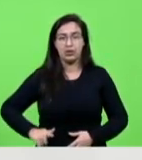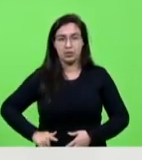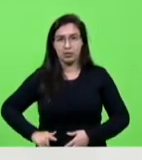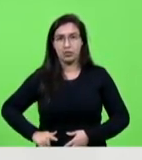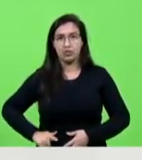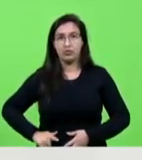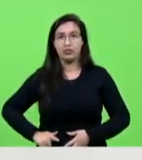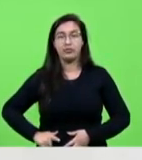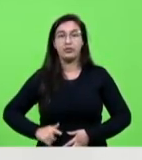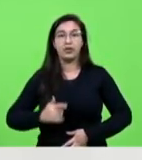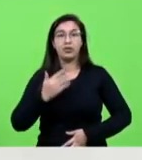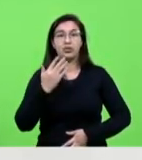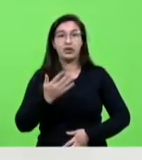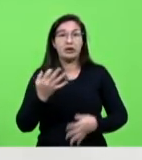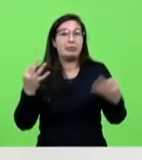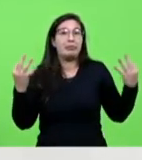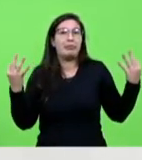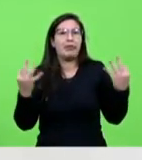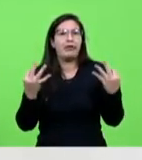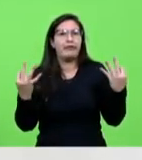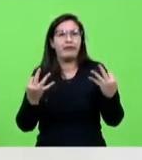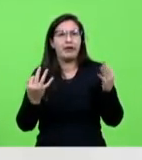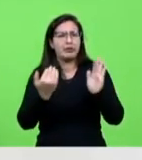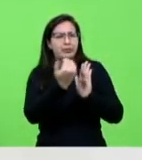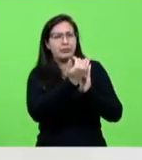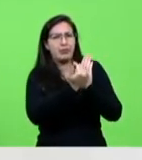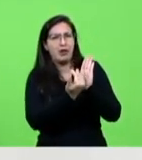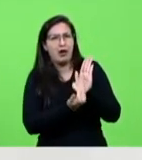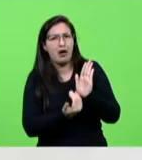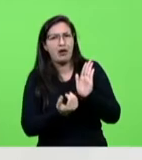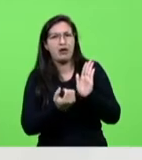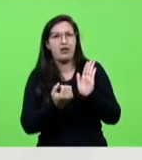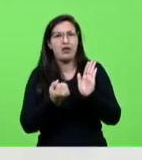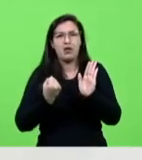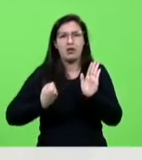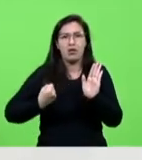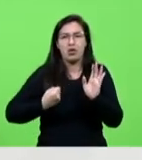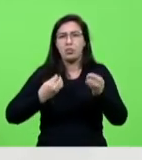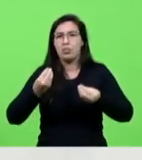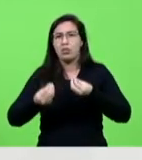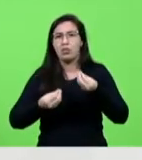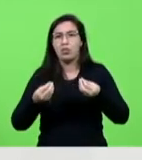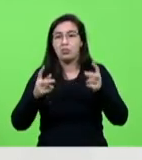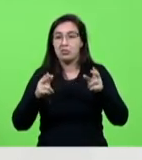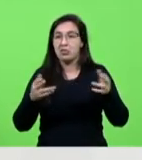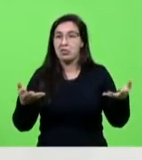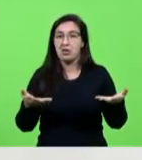tão perfeitas como a atual.